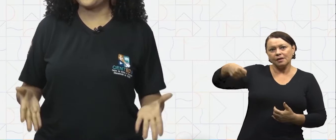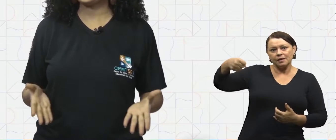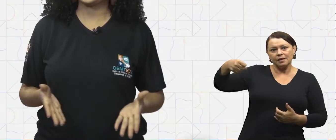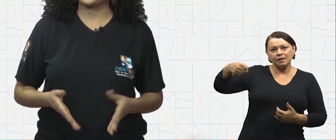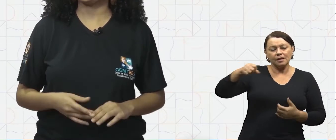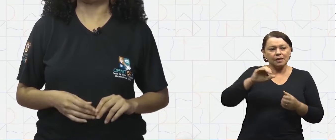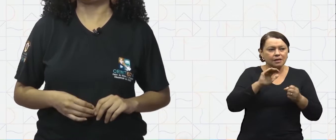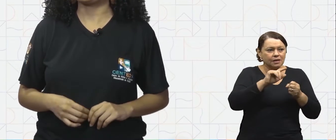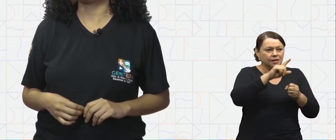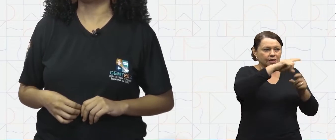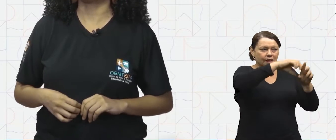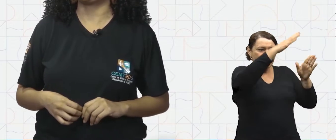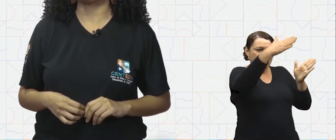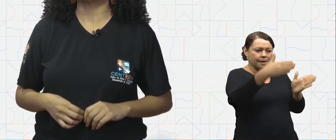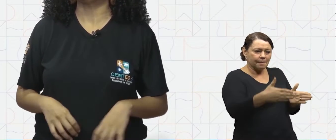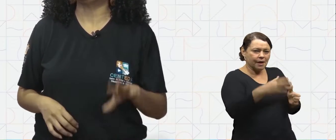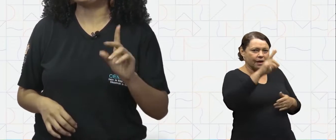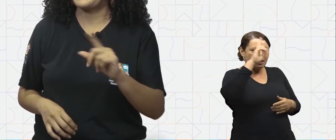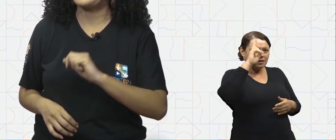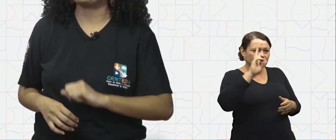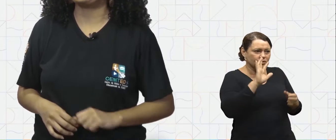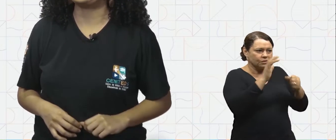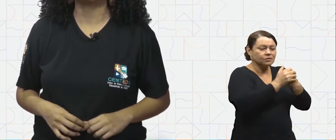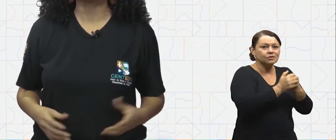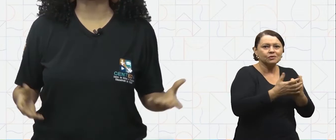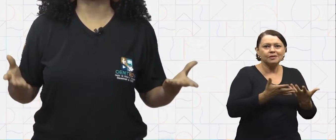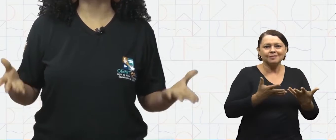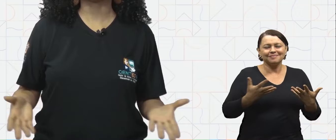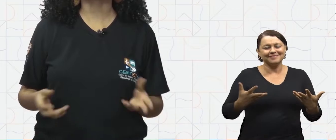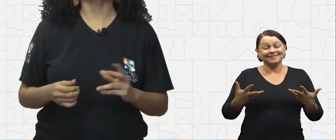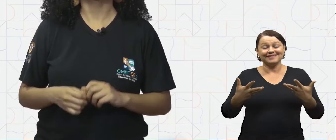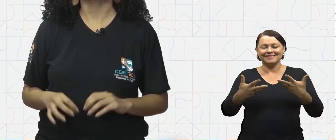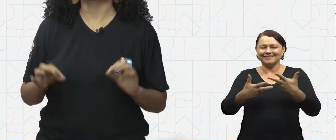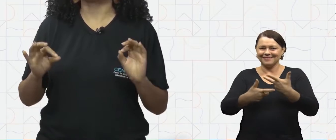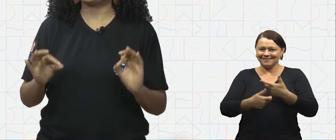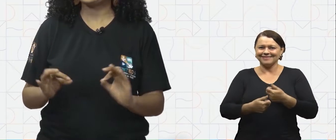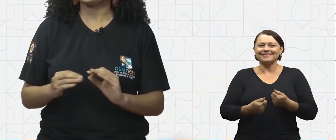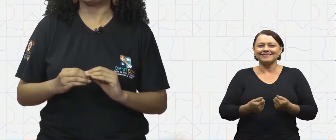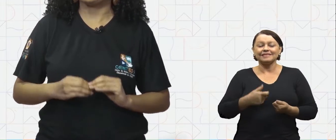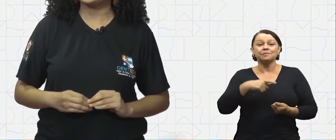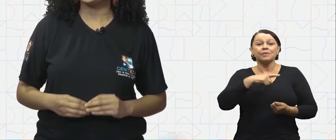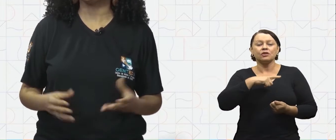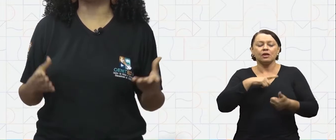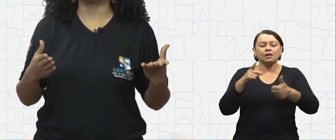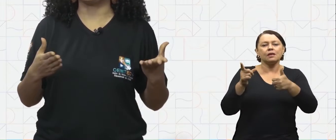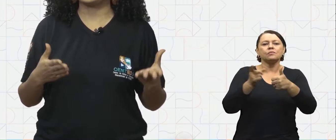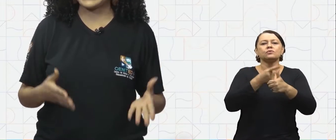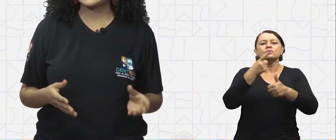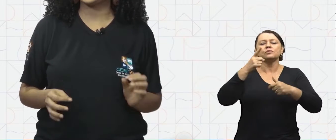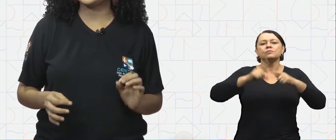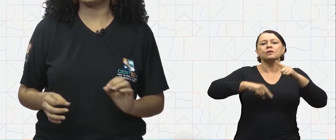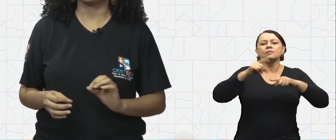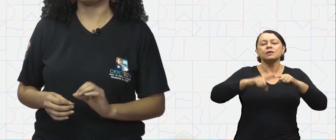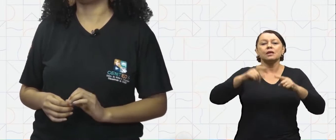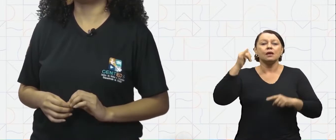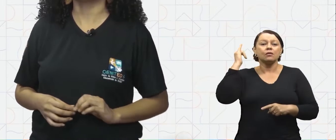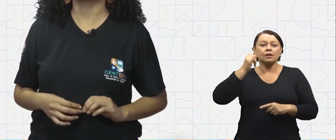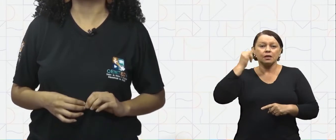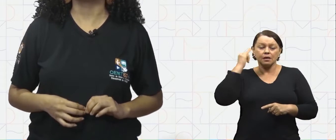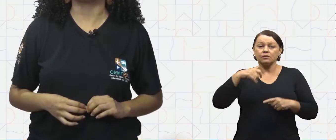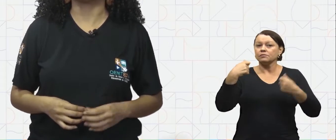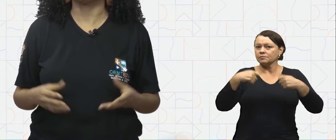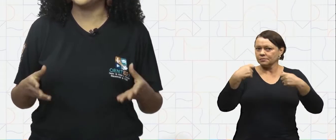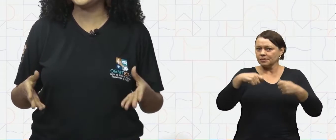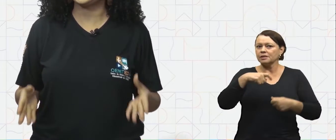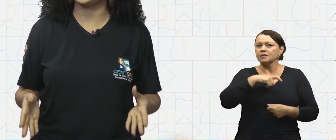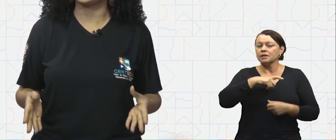do esconde-esconde da máquina de história? Maravilha! Já temos aquele primeiro elemento do que uma narrativa como a fábula